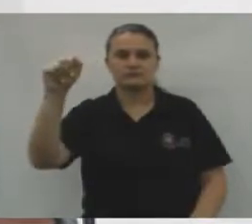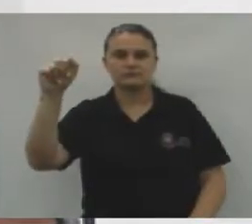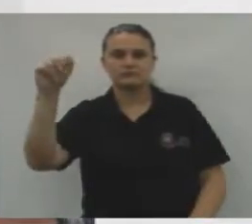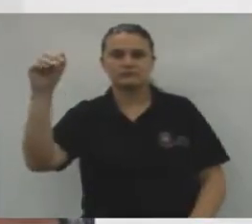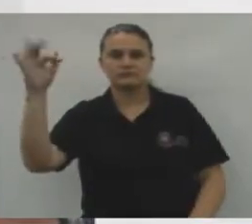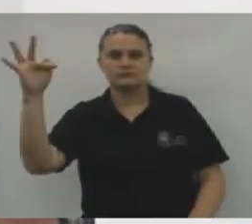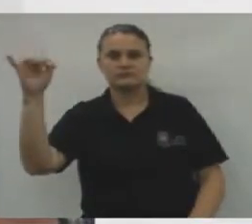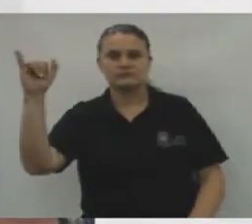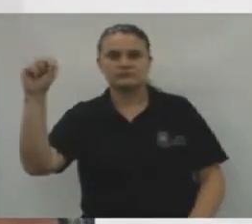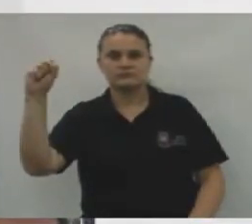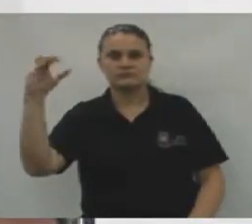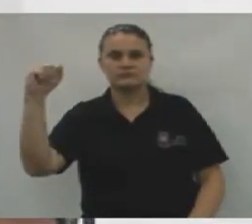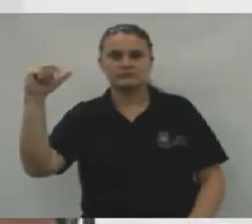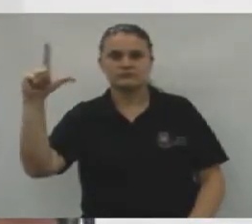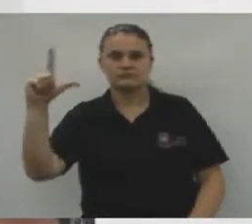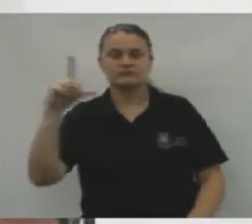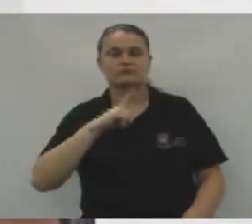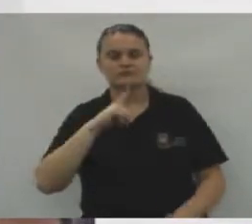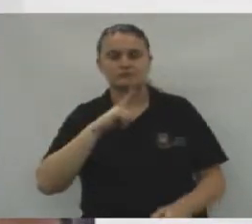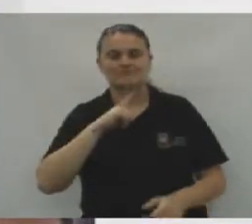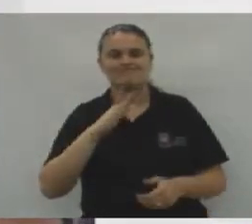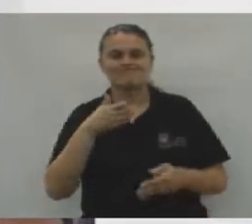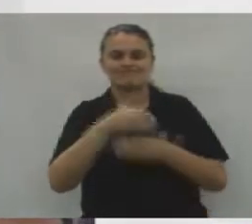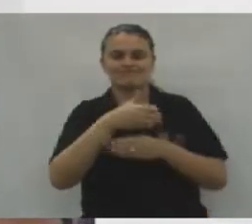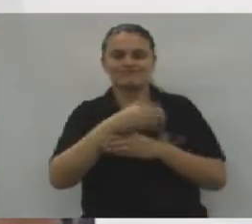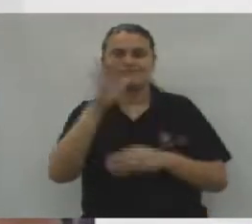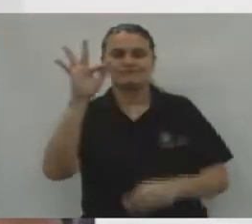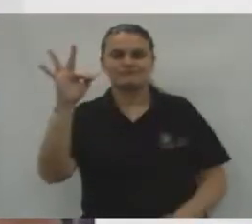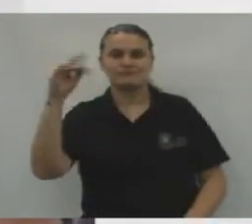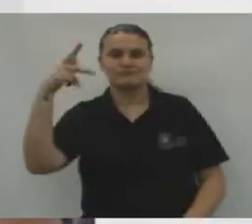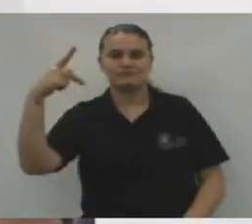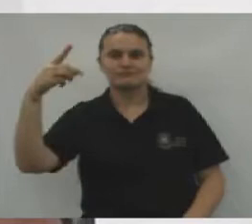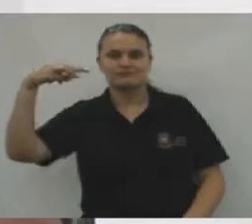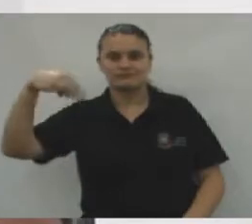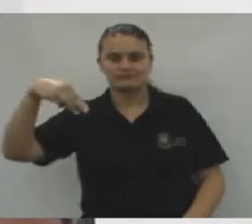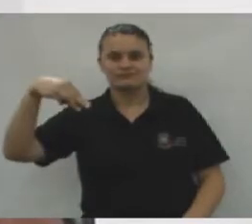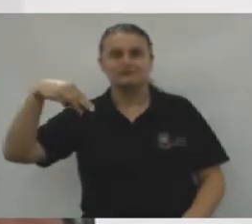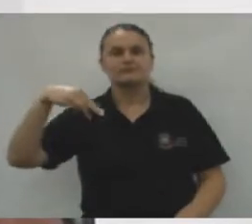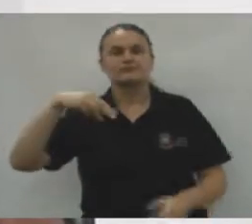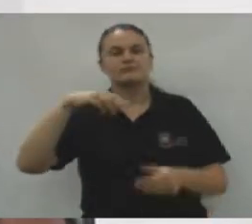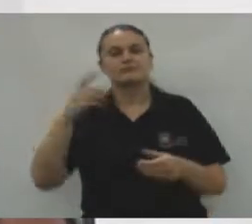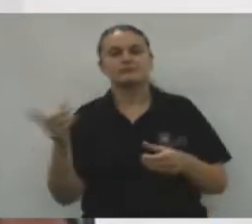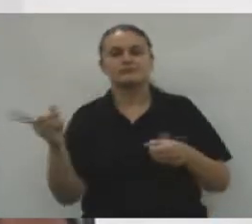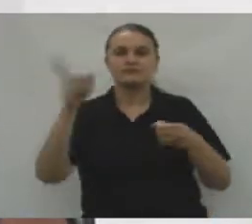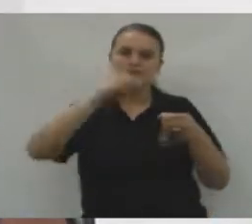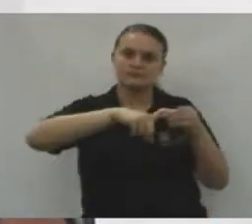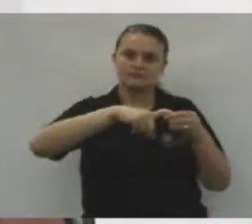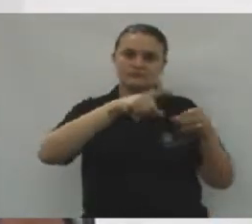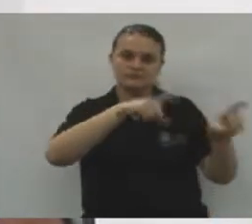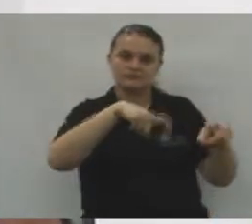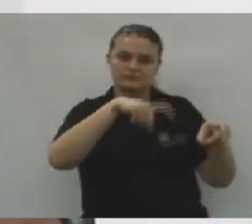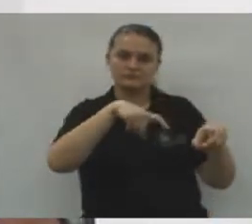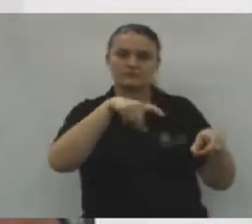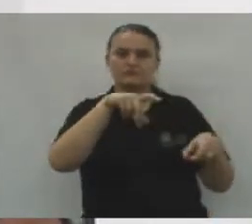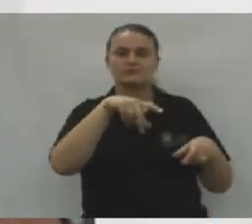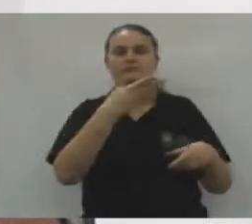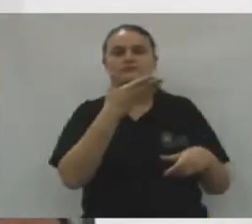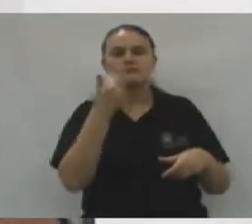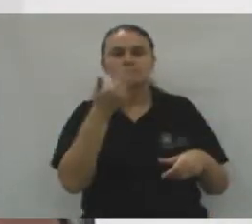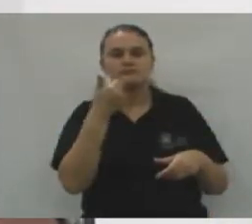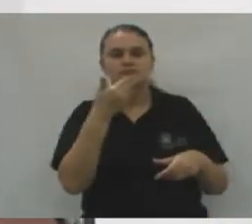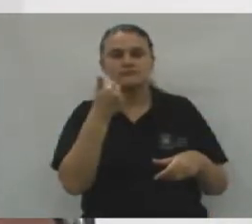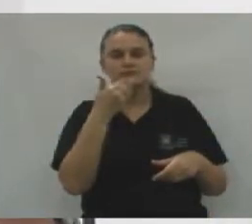participação no FPM, e isso se retorna para o produtor em formas de